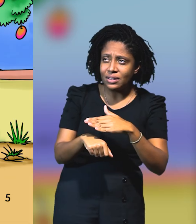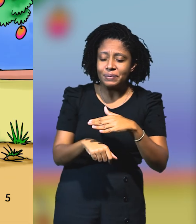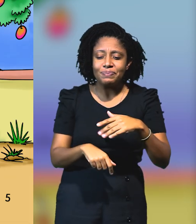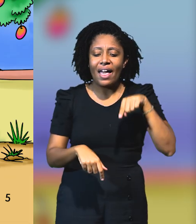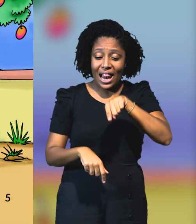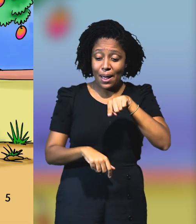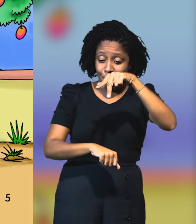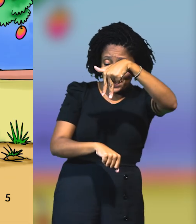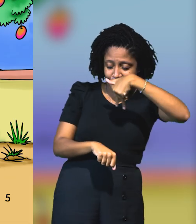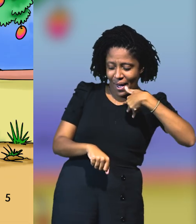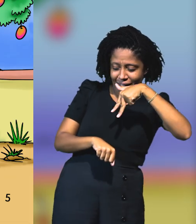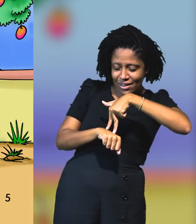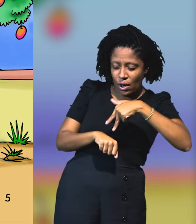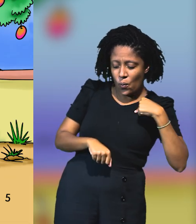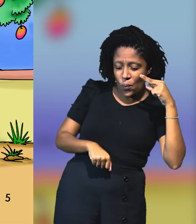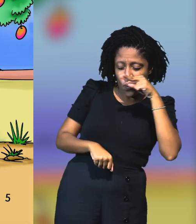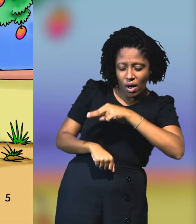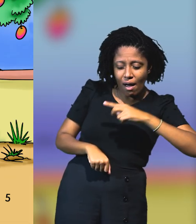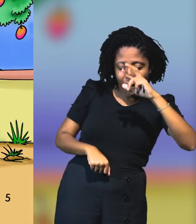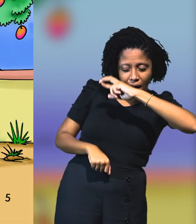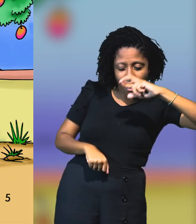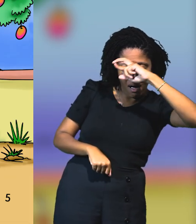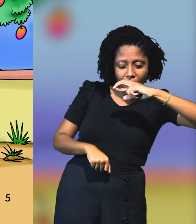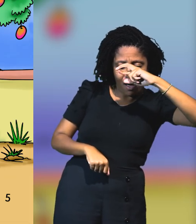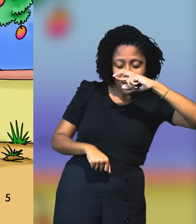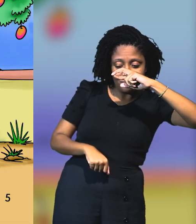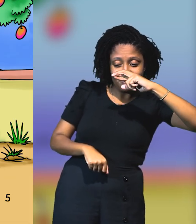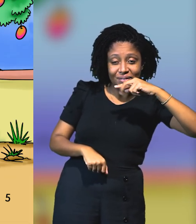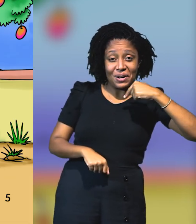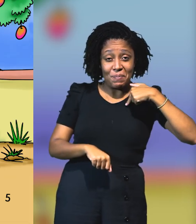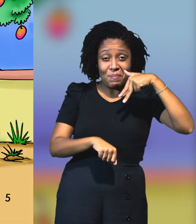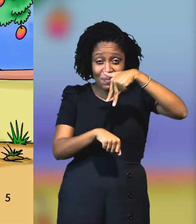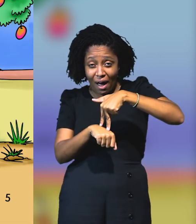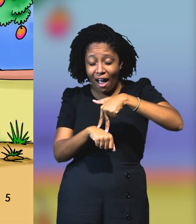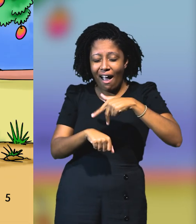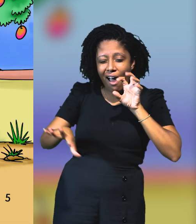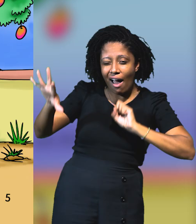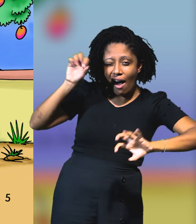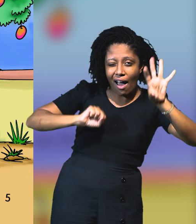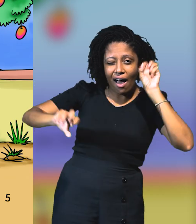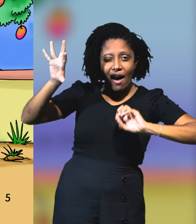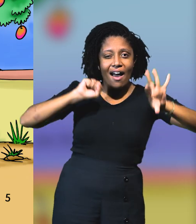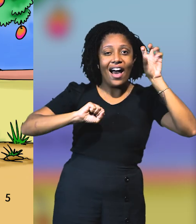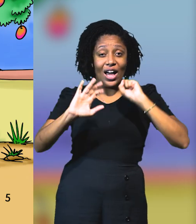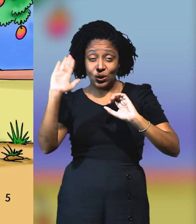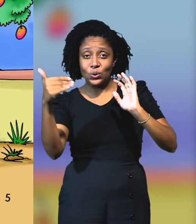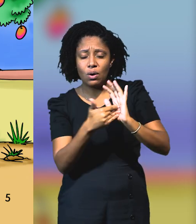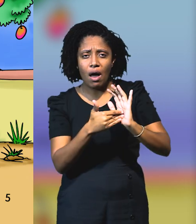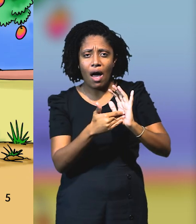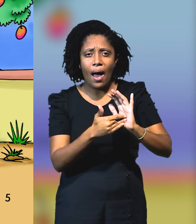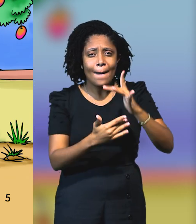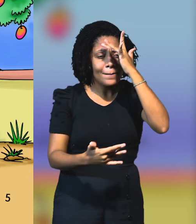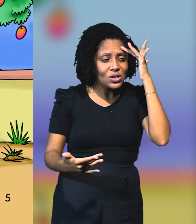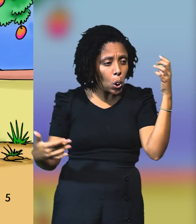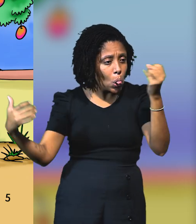Paradinho daqui, eu sempre via tudo. Paradinho aqui, eu podia ouvir tudinho. Muita gente